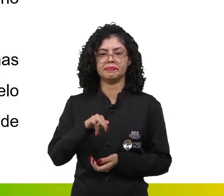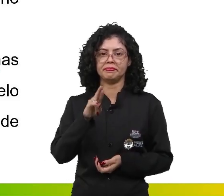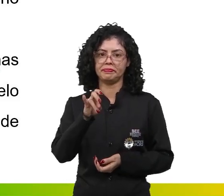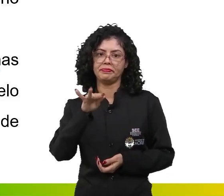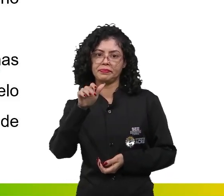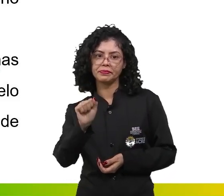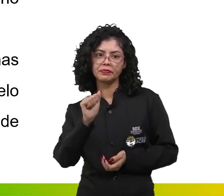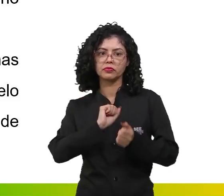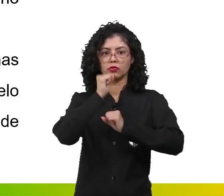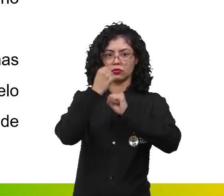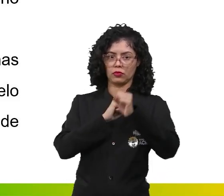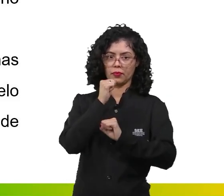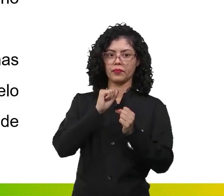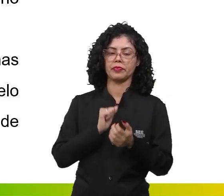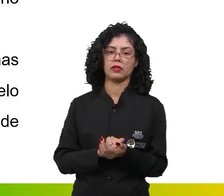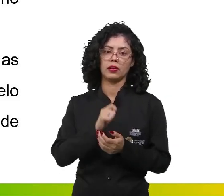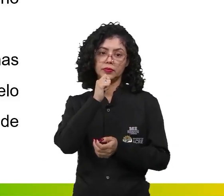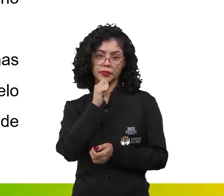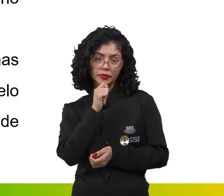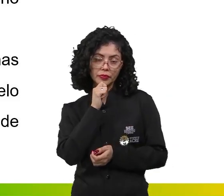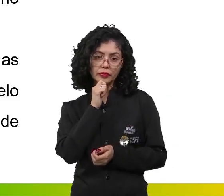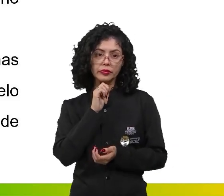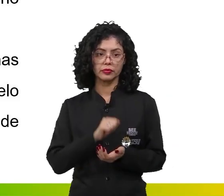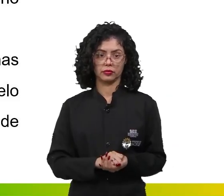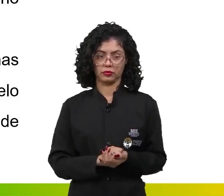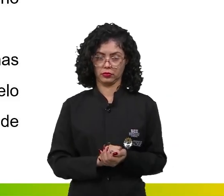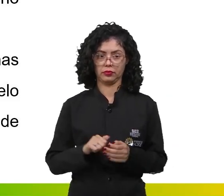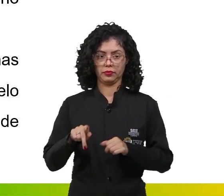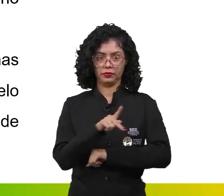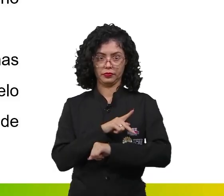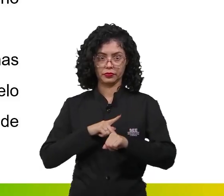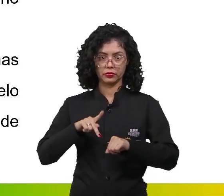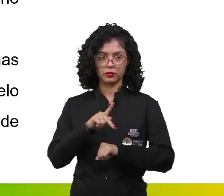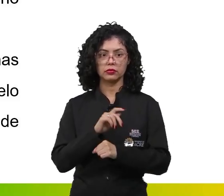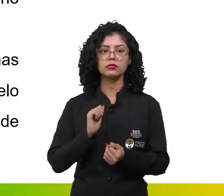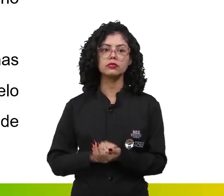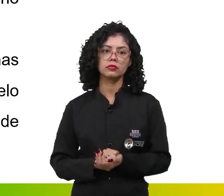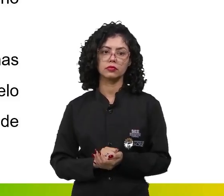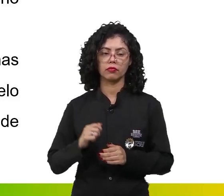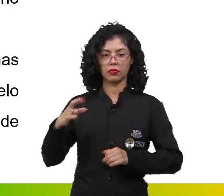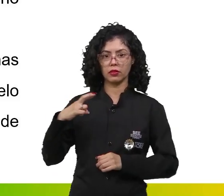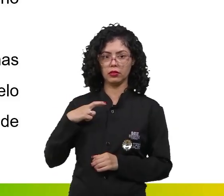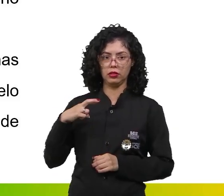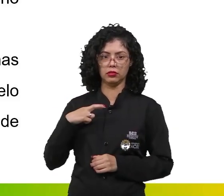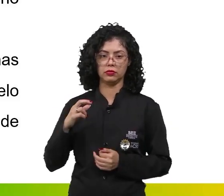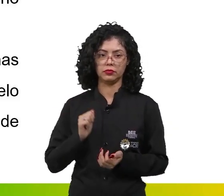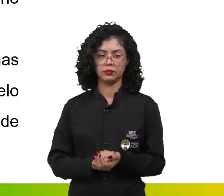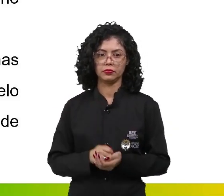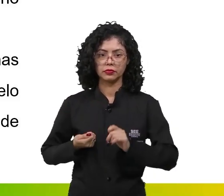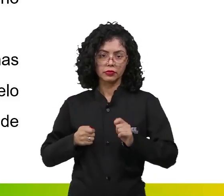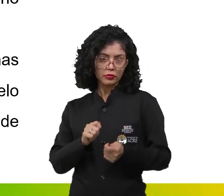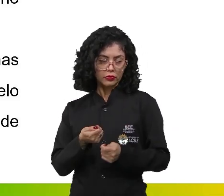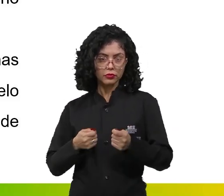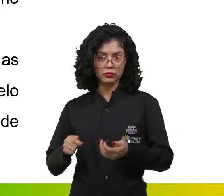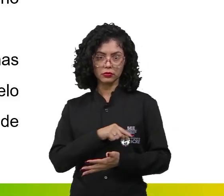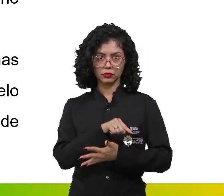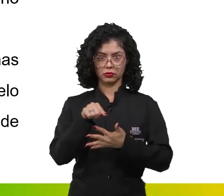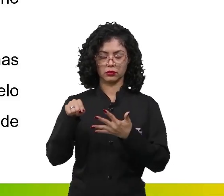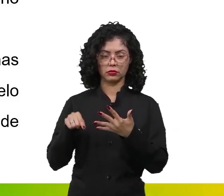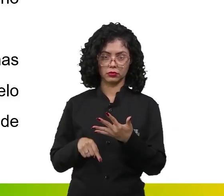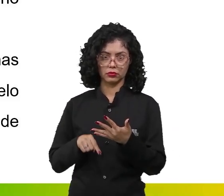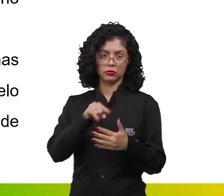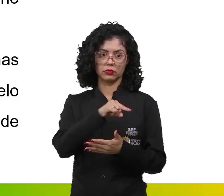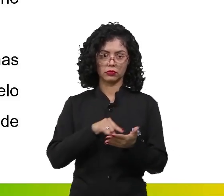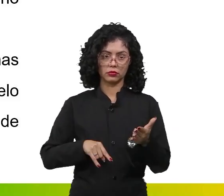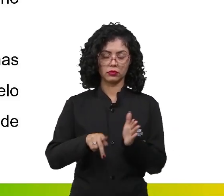nas minas e na indústria. Além disso, a circulação pelo país era restrita